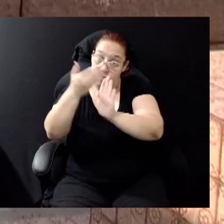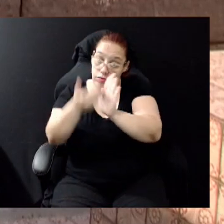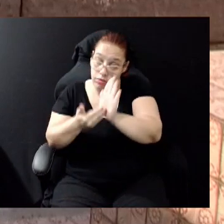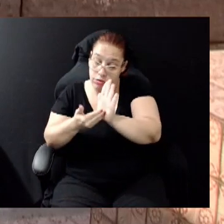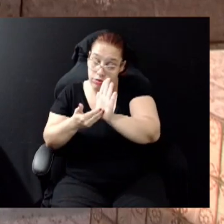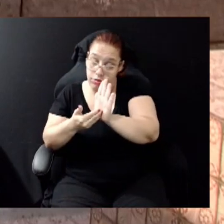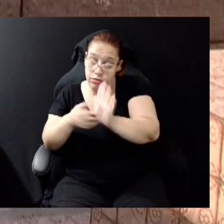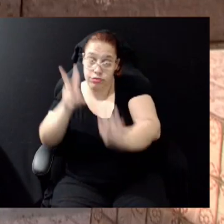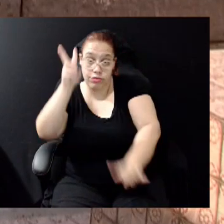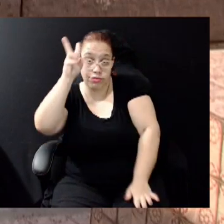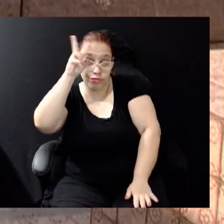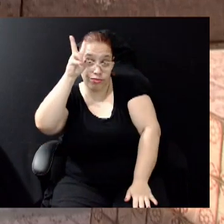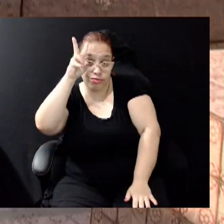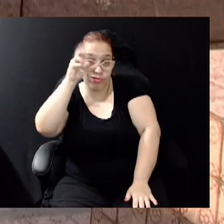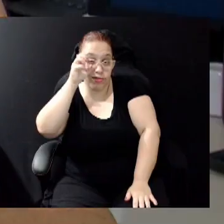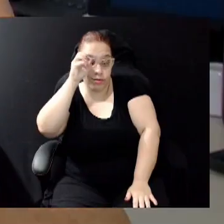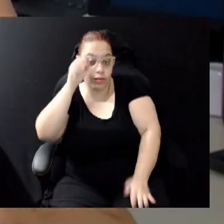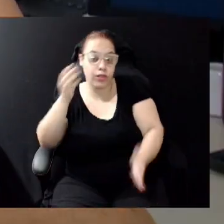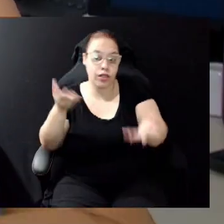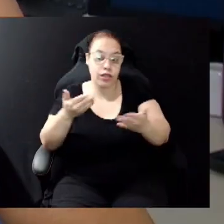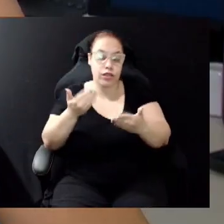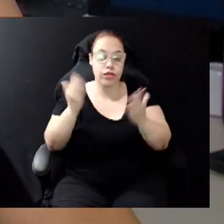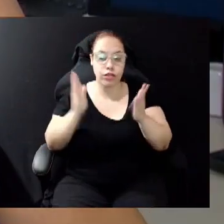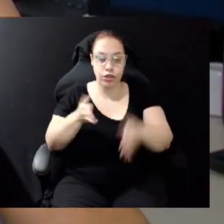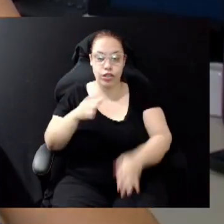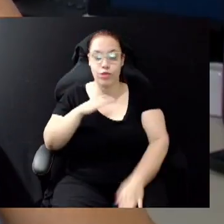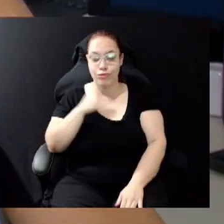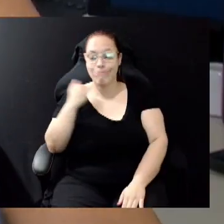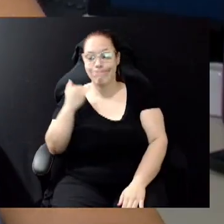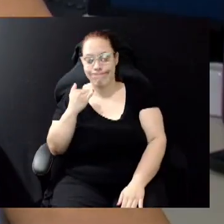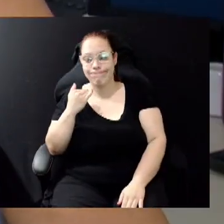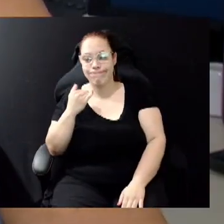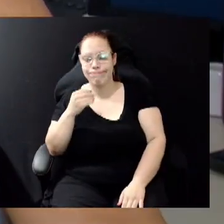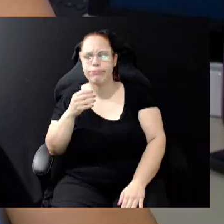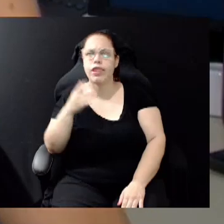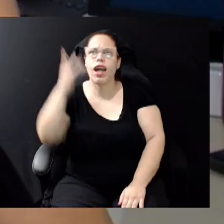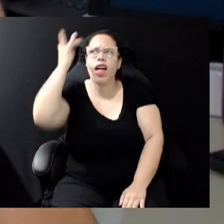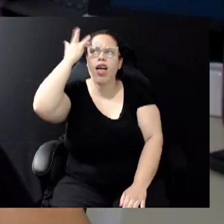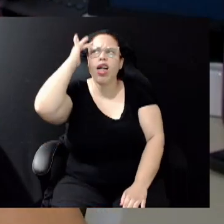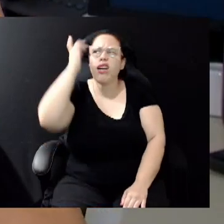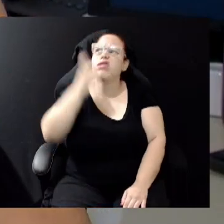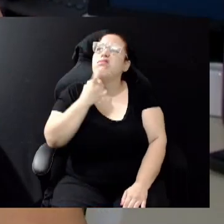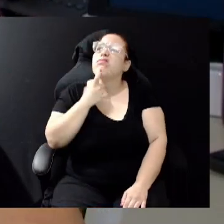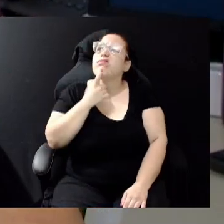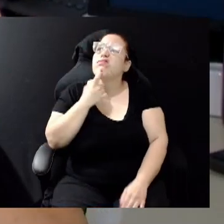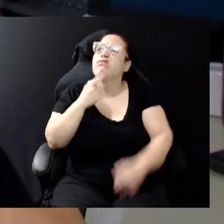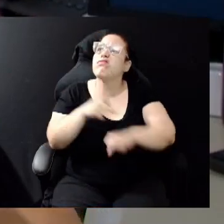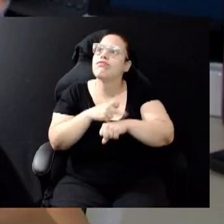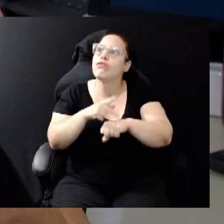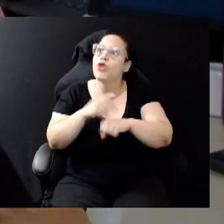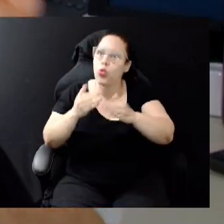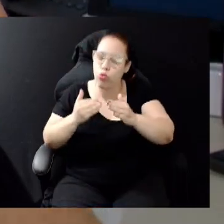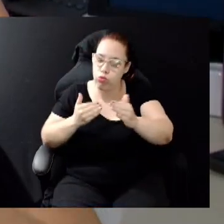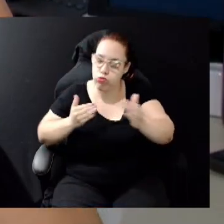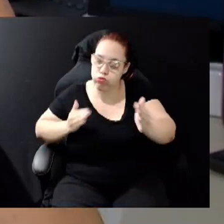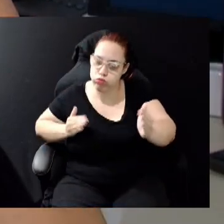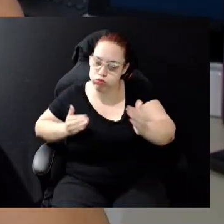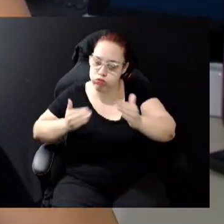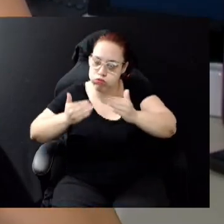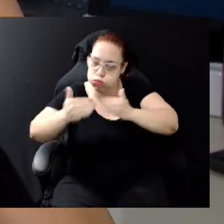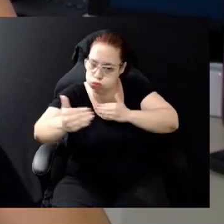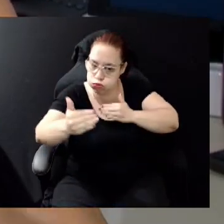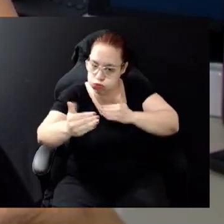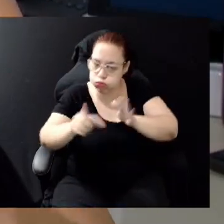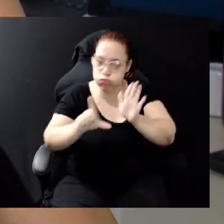dos que hoje já se foram. Eu acho que Campinas, no Brasil, está muito à frente, porque essa lei